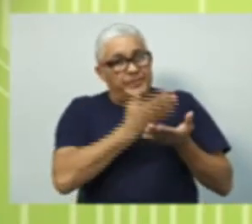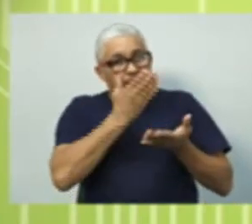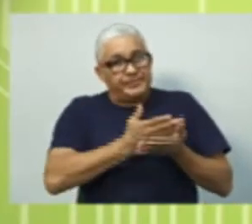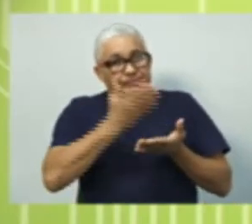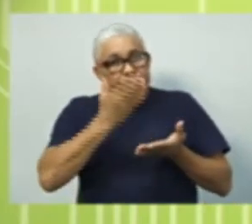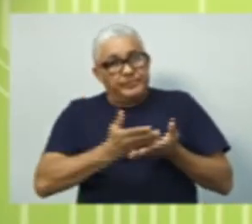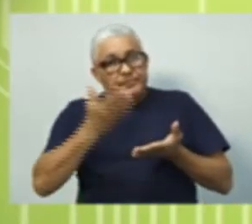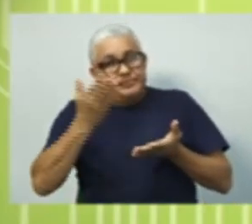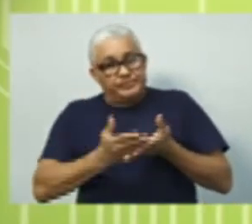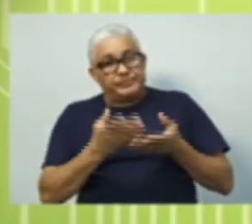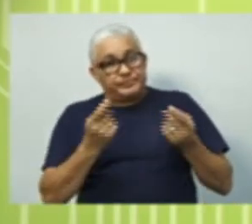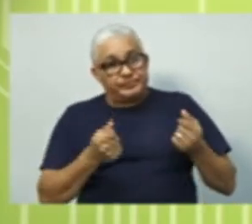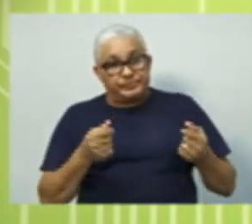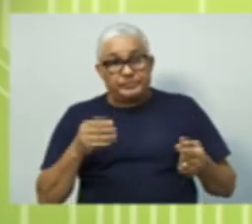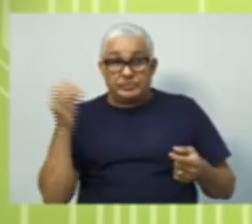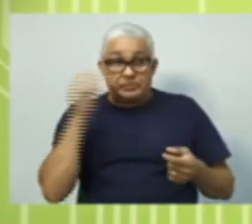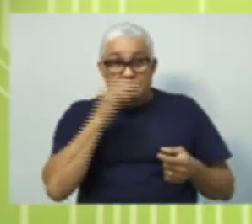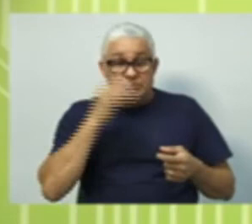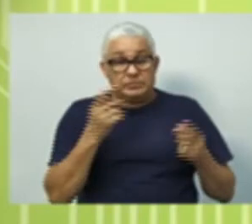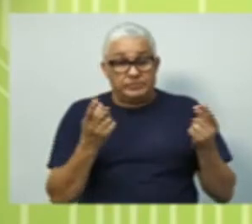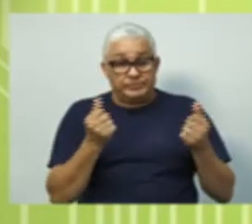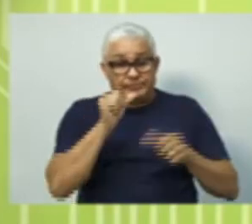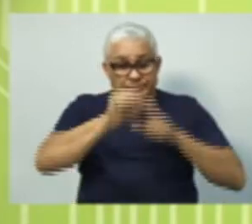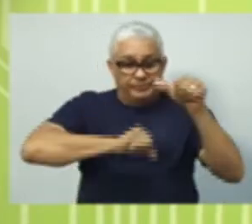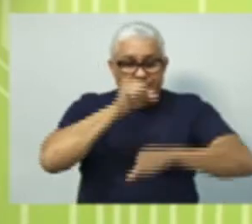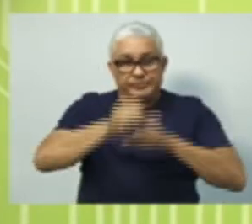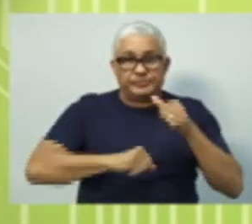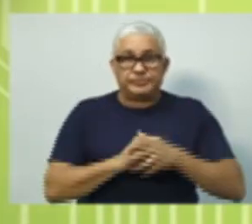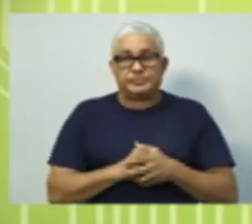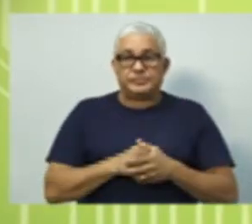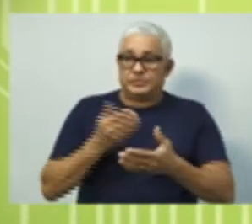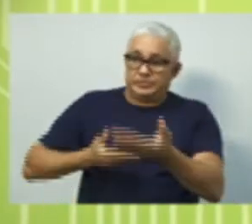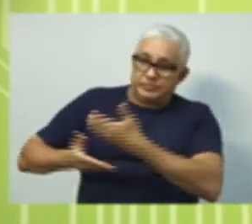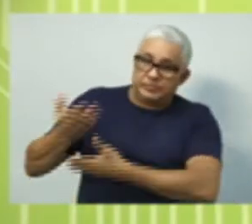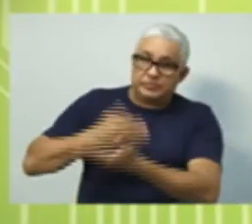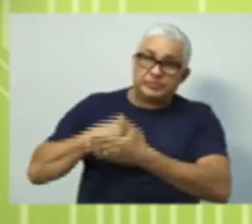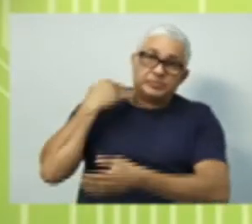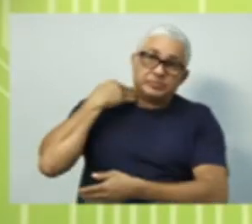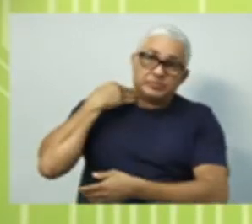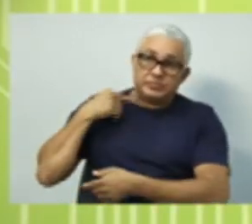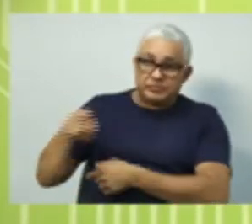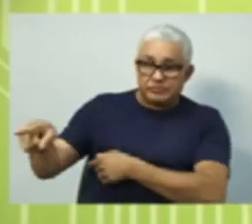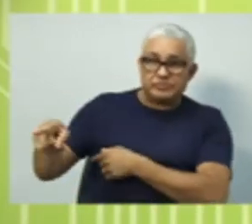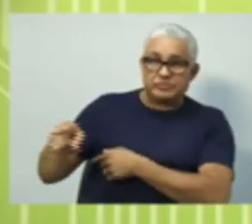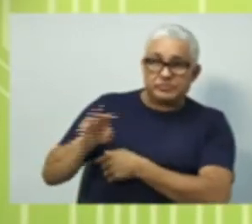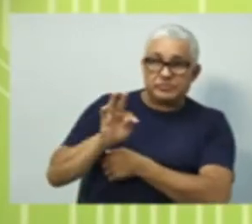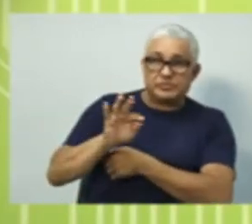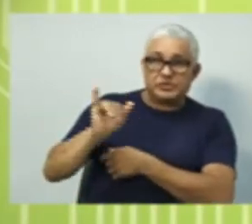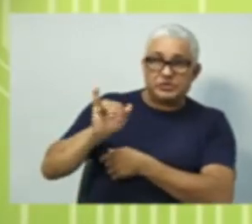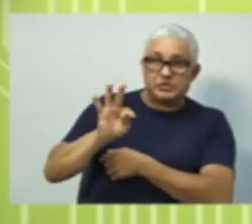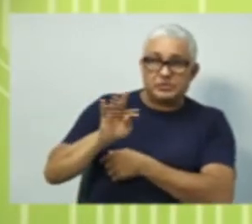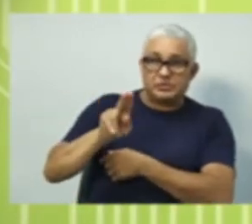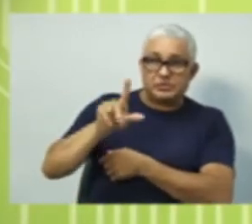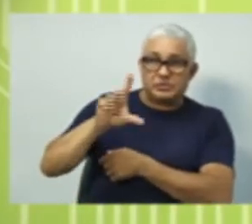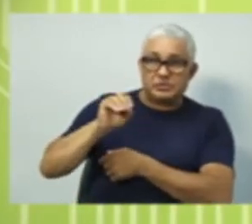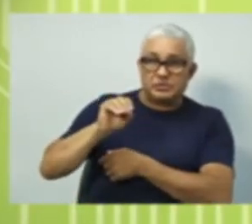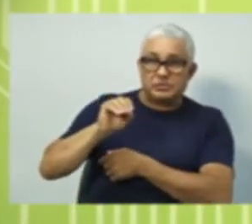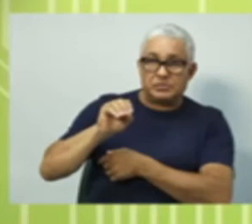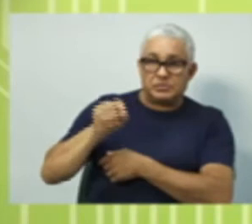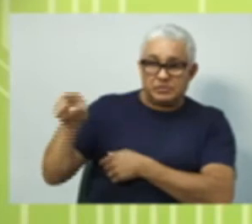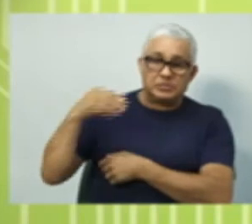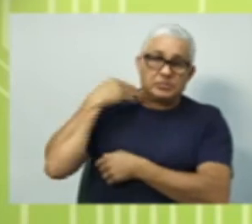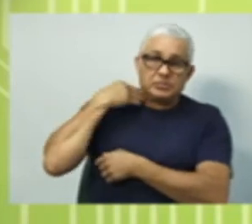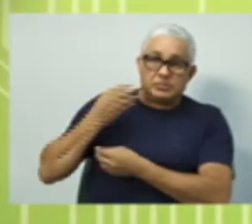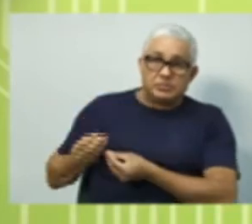vai reduzir seu poder de compra. Então, leve em conta não só o que você está vendo ali na realidade.